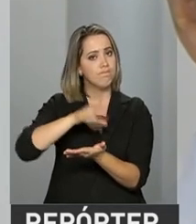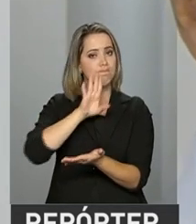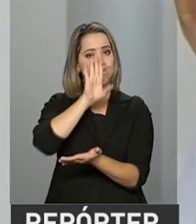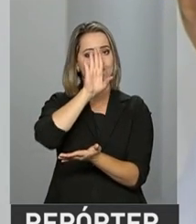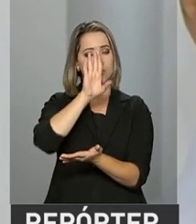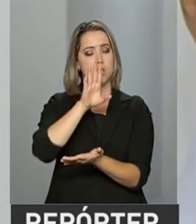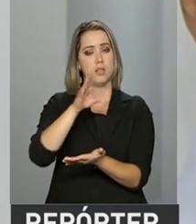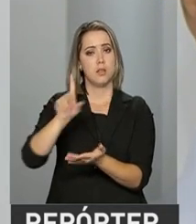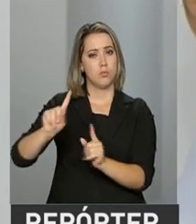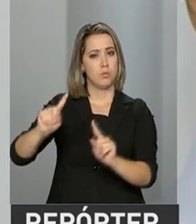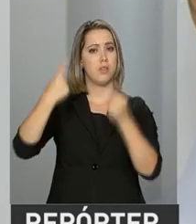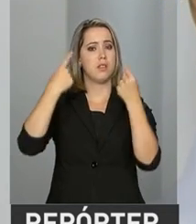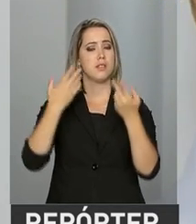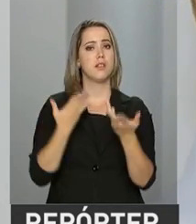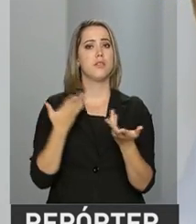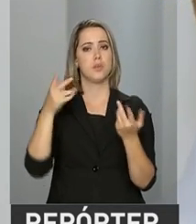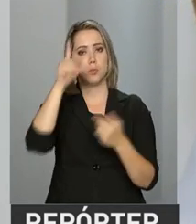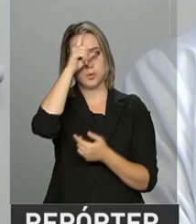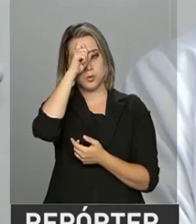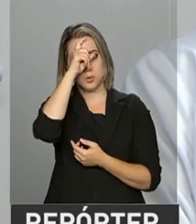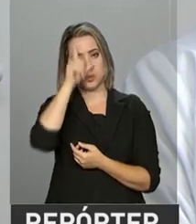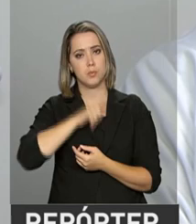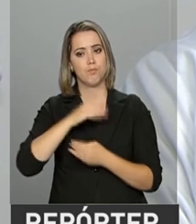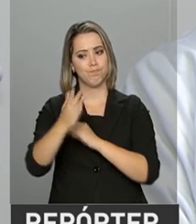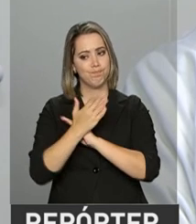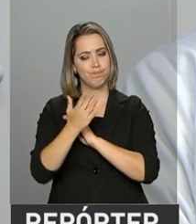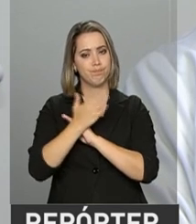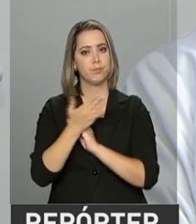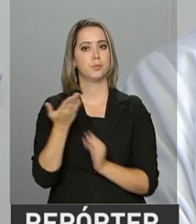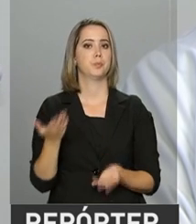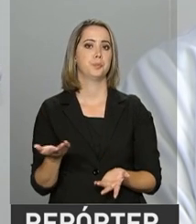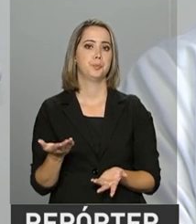que as demandas dos hospitais sejam supridas. Nós temos